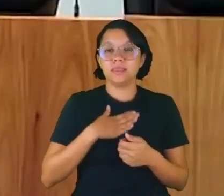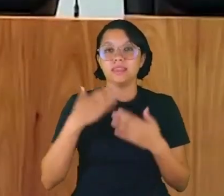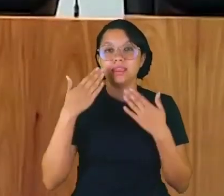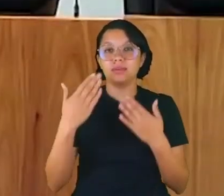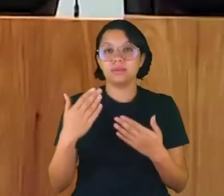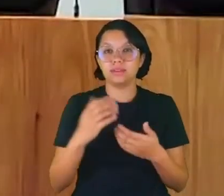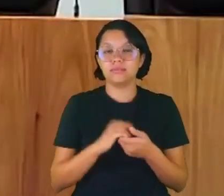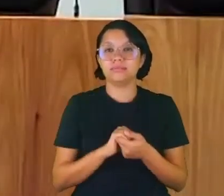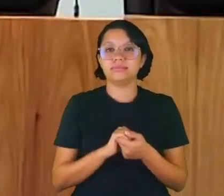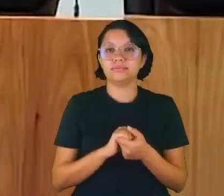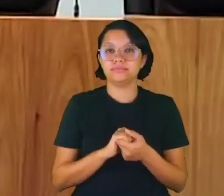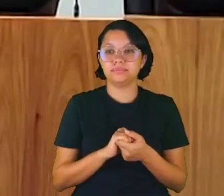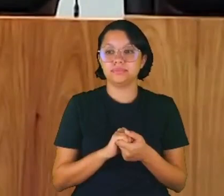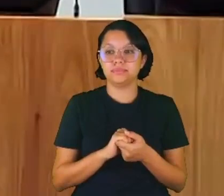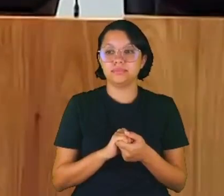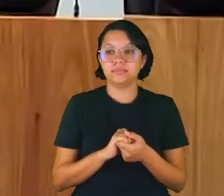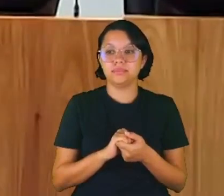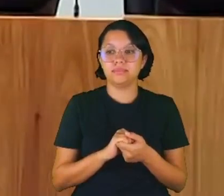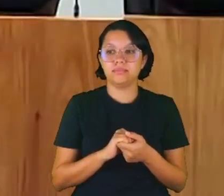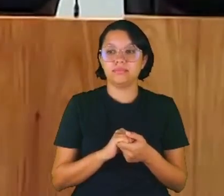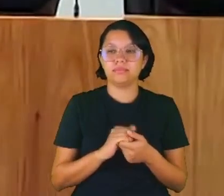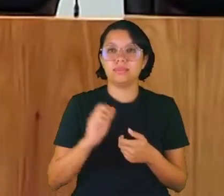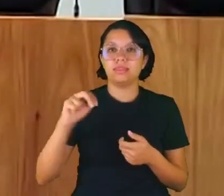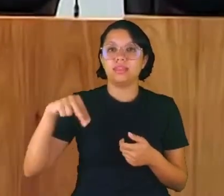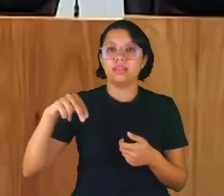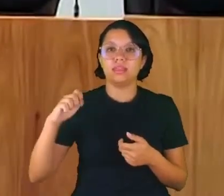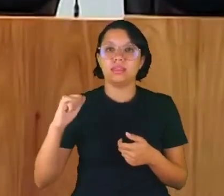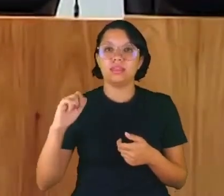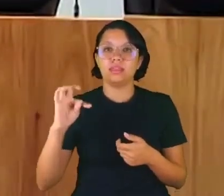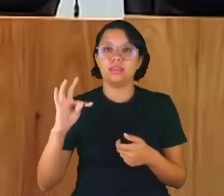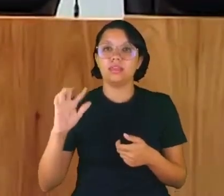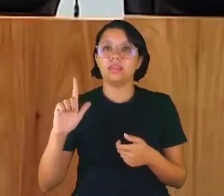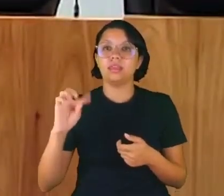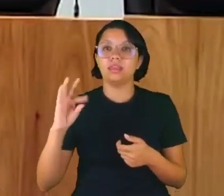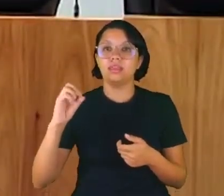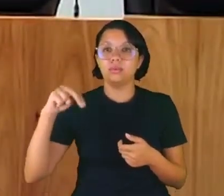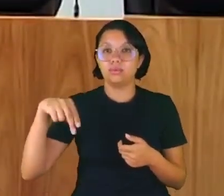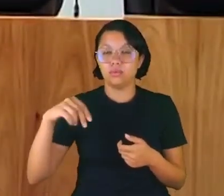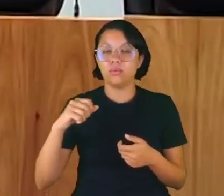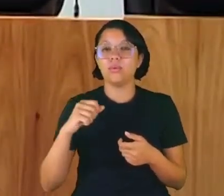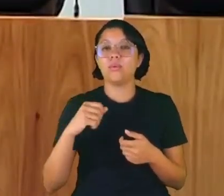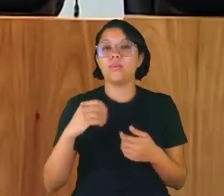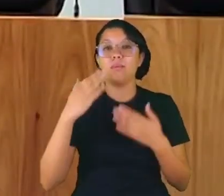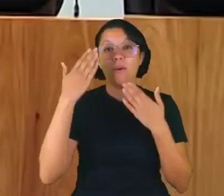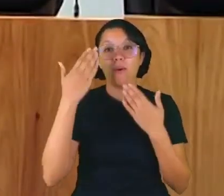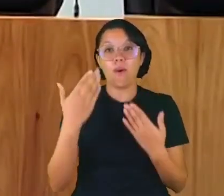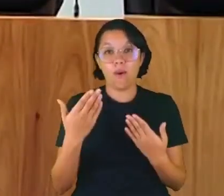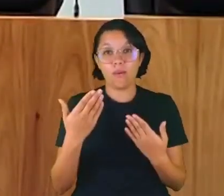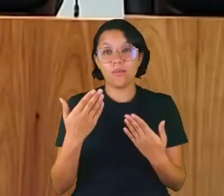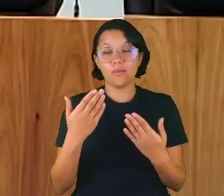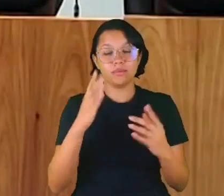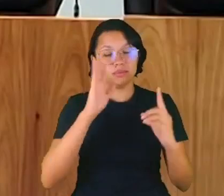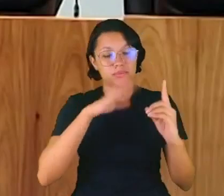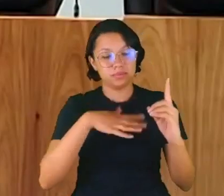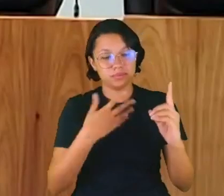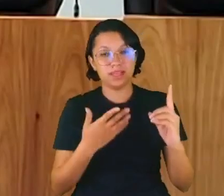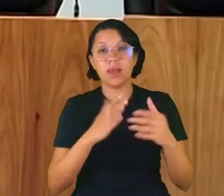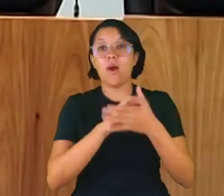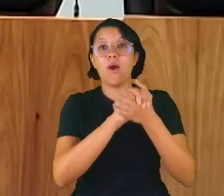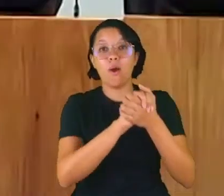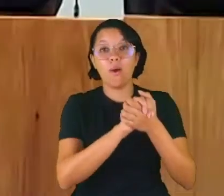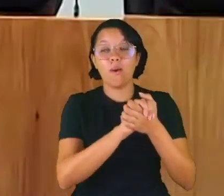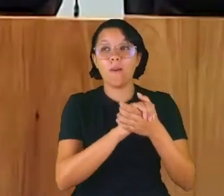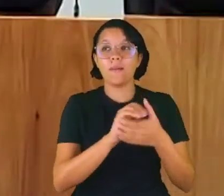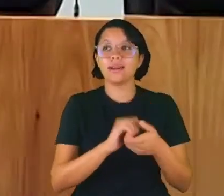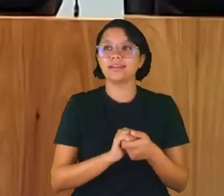obrigado. Neilton Santos, processualista, nos meus cumprimentos. Não posso deixar de lembrar